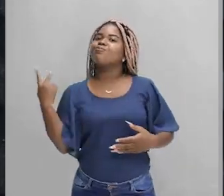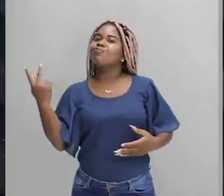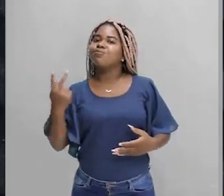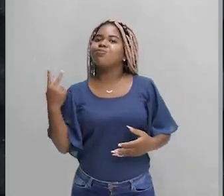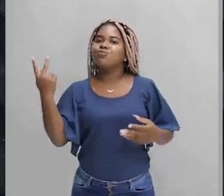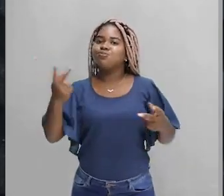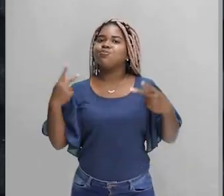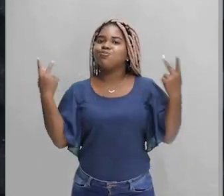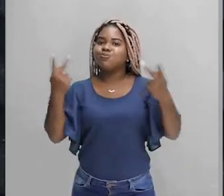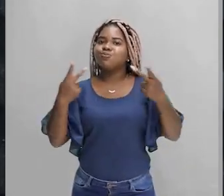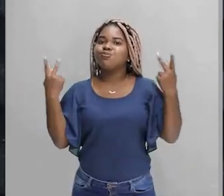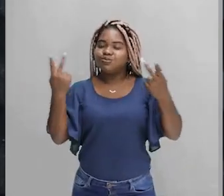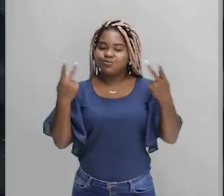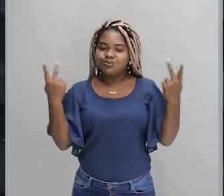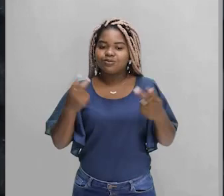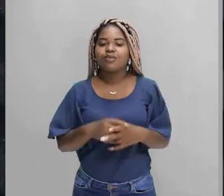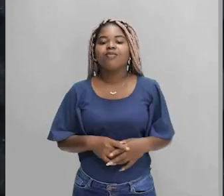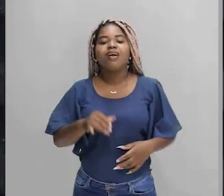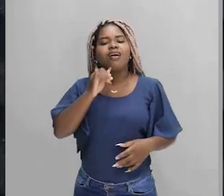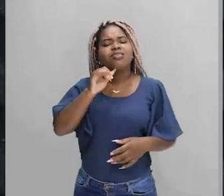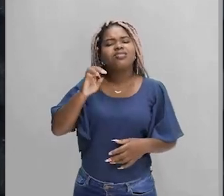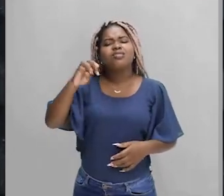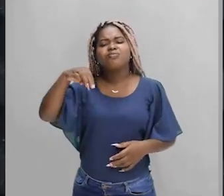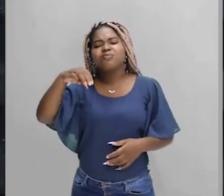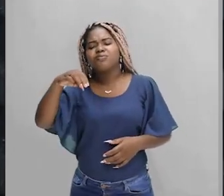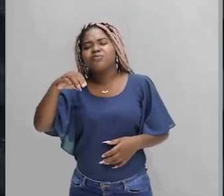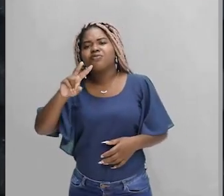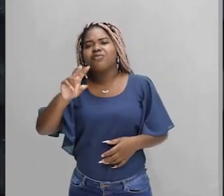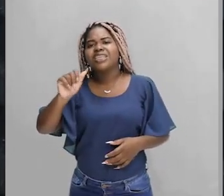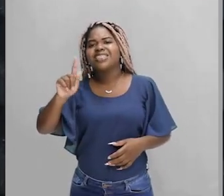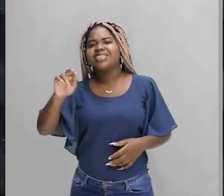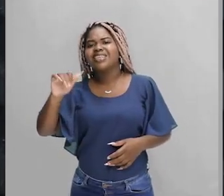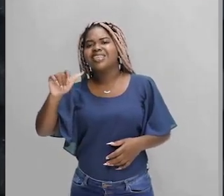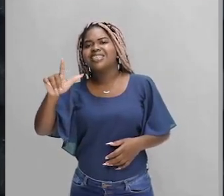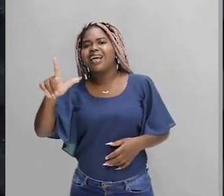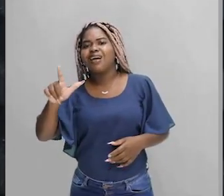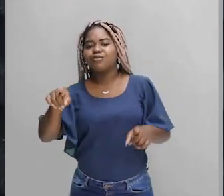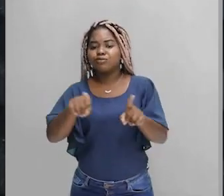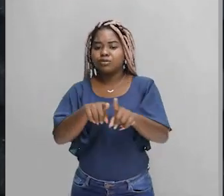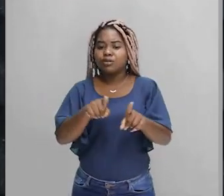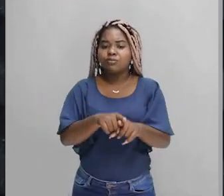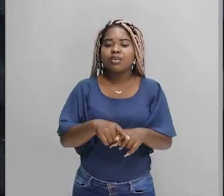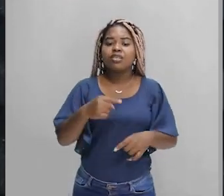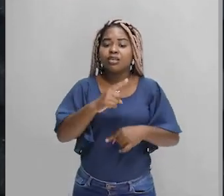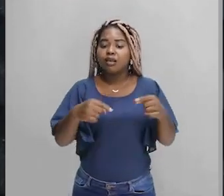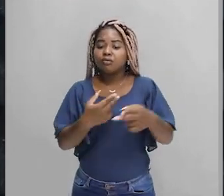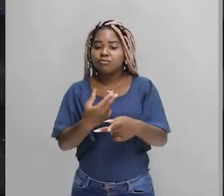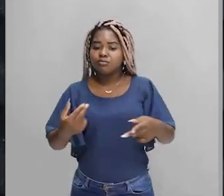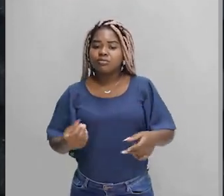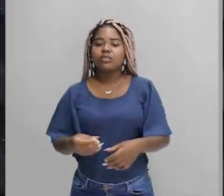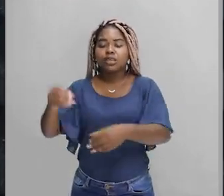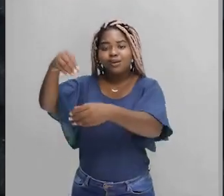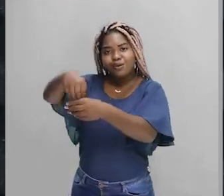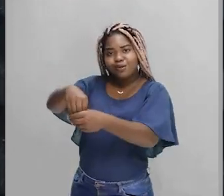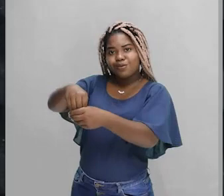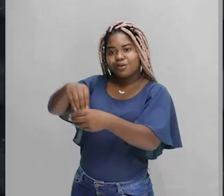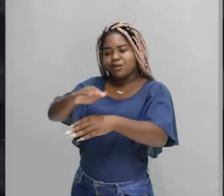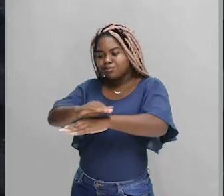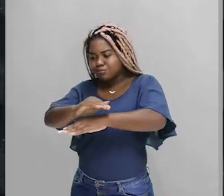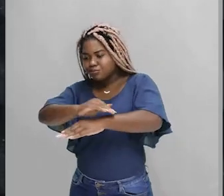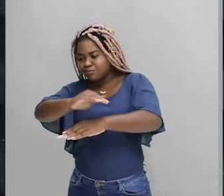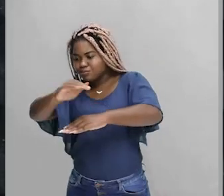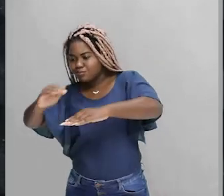né? Vegetais, folhas, até restos de animais. E esse material que é depositado aqui no fundo, ele tende a ser